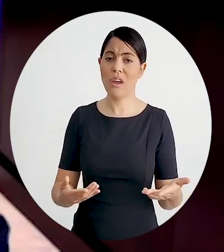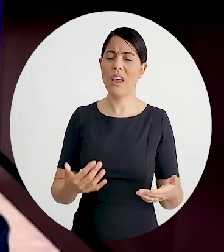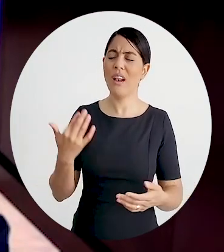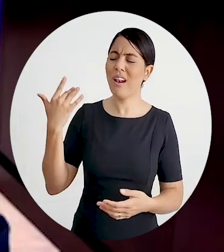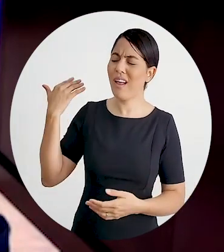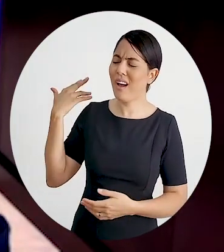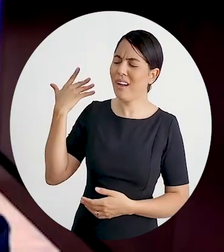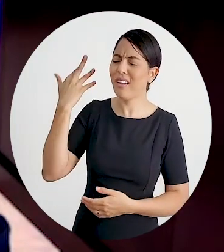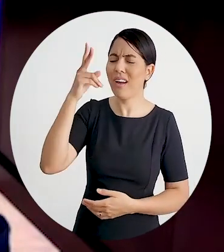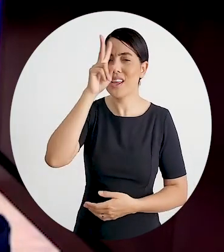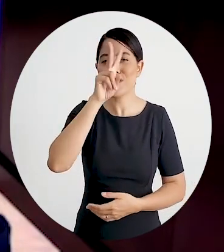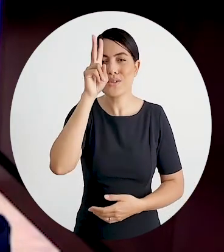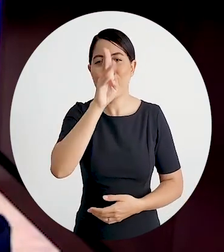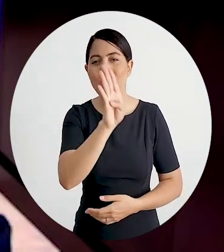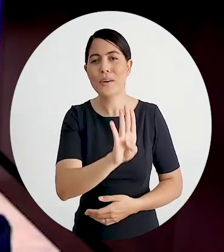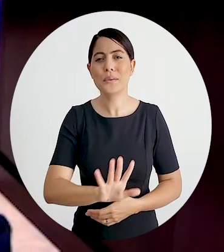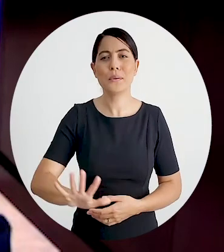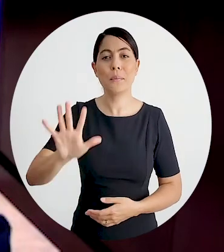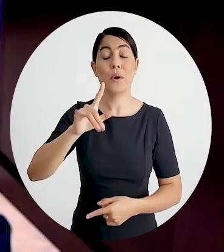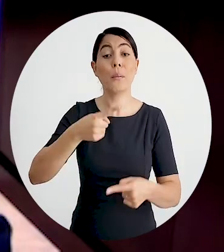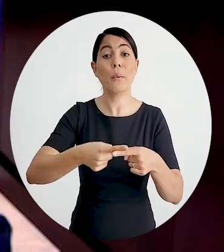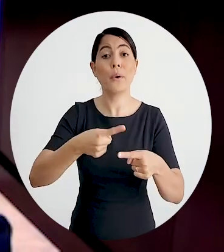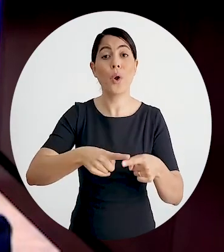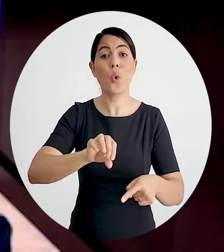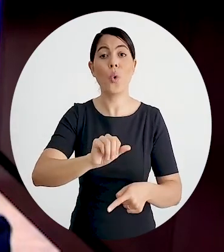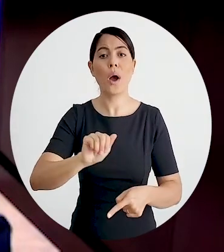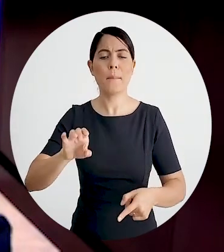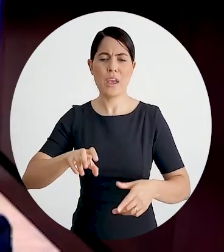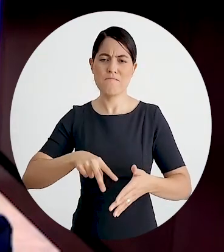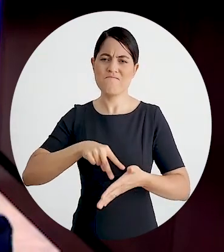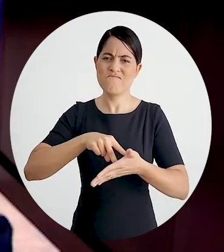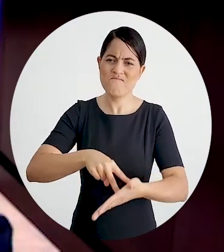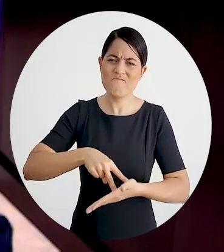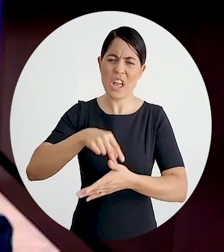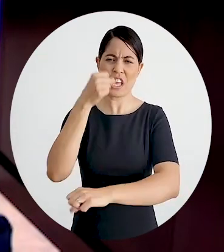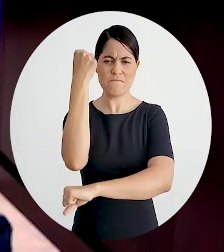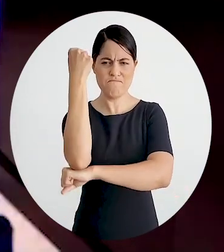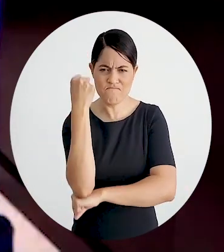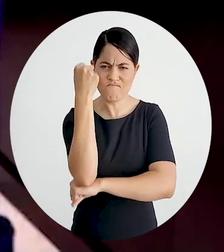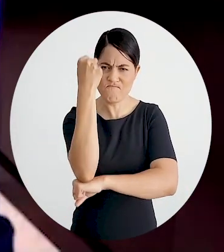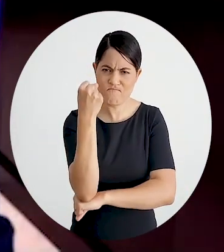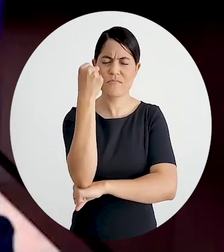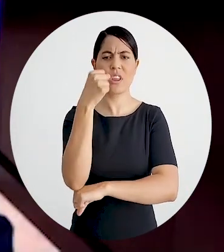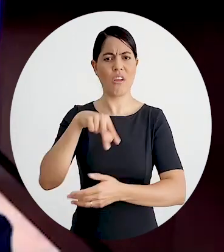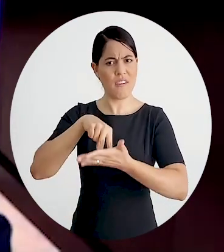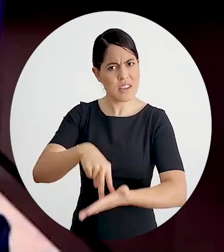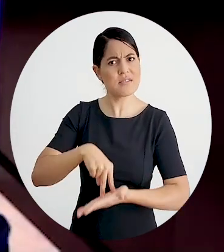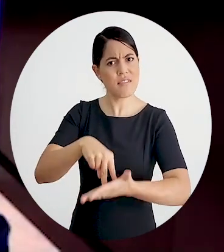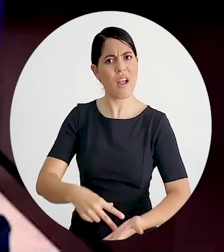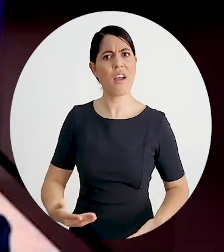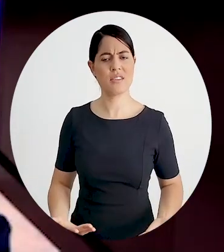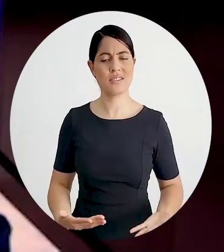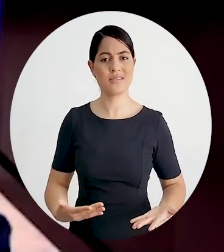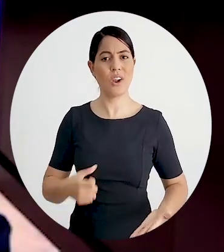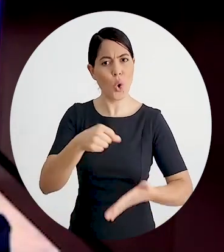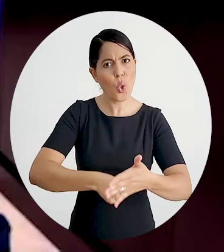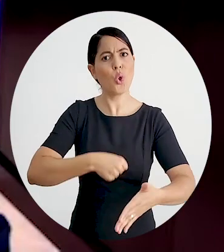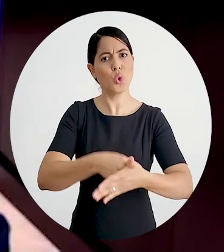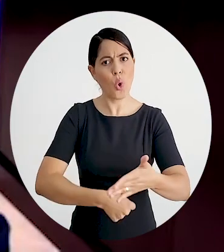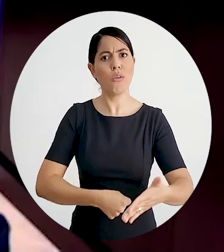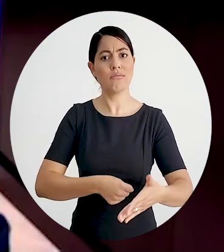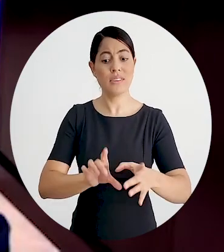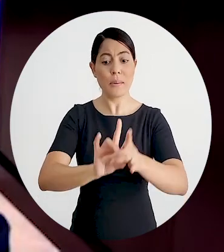porque foi a OAB a entidade de resistência da luta democrática em nosso país. Então,